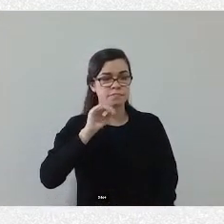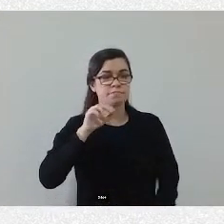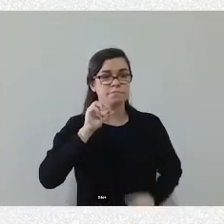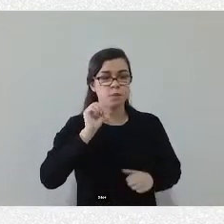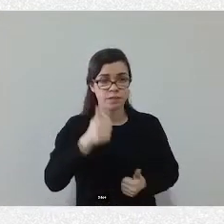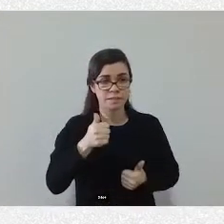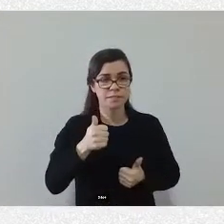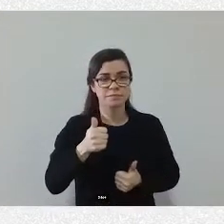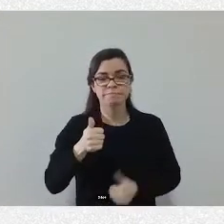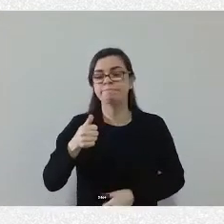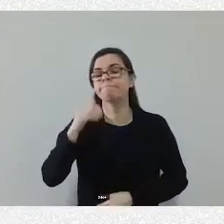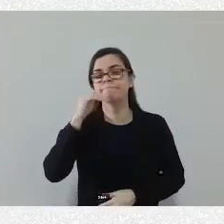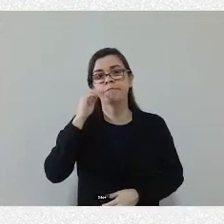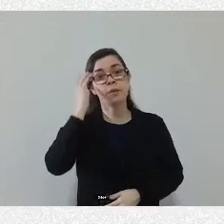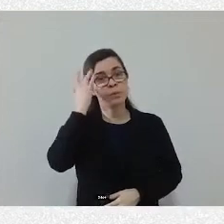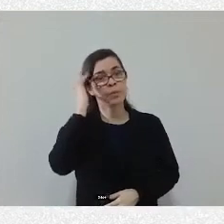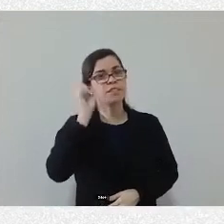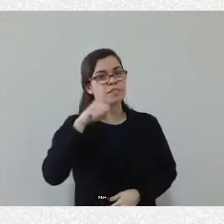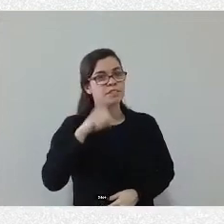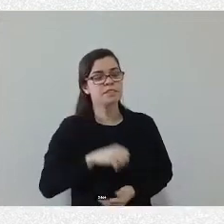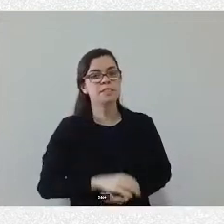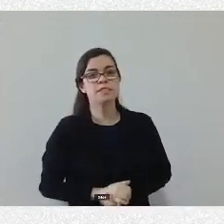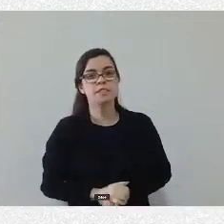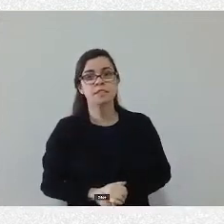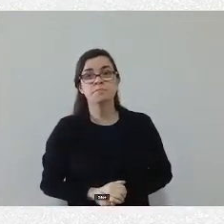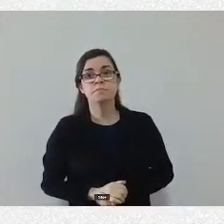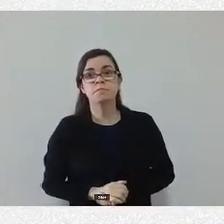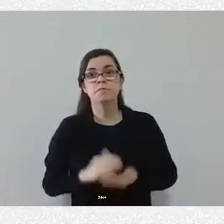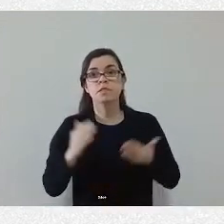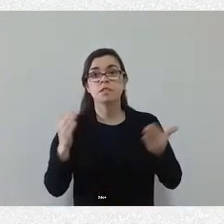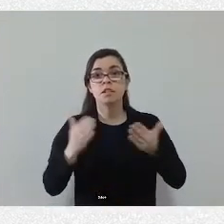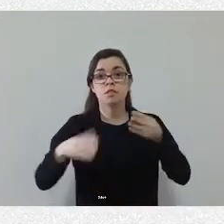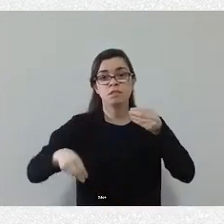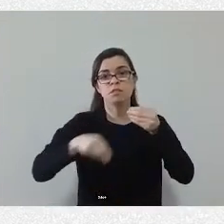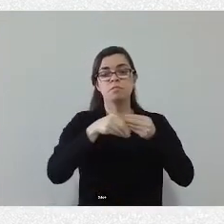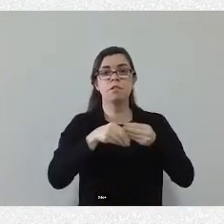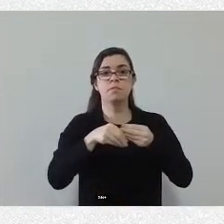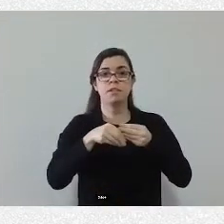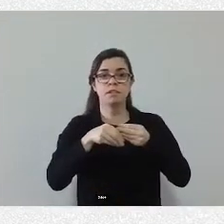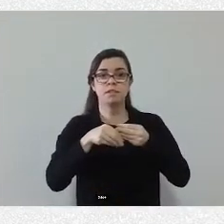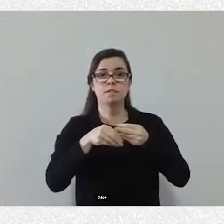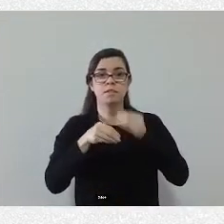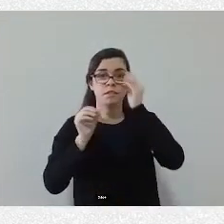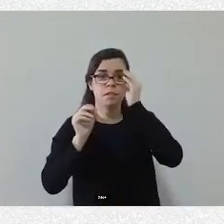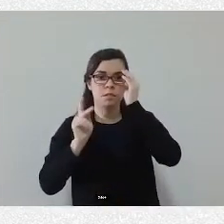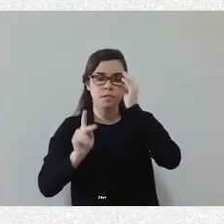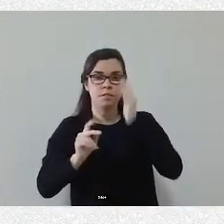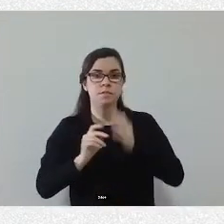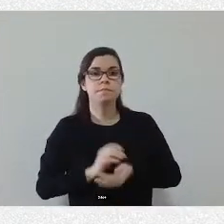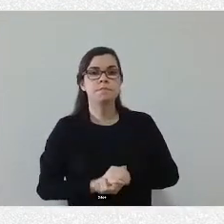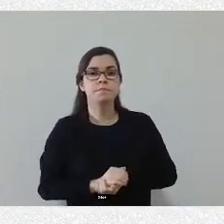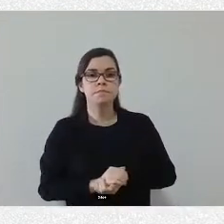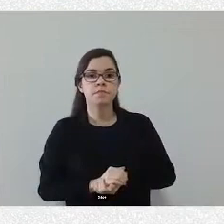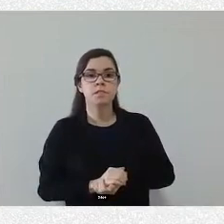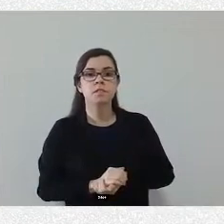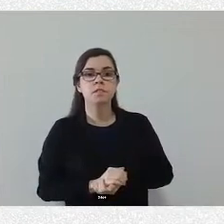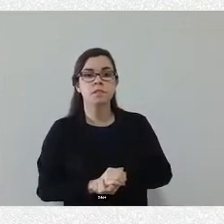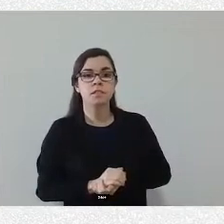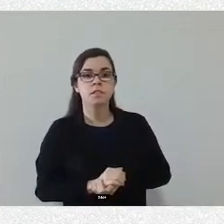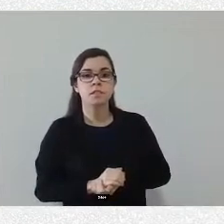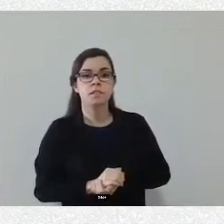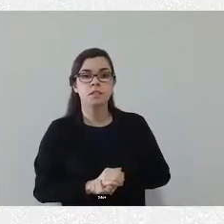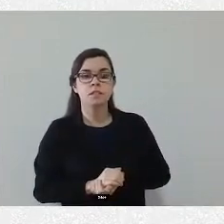Acredito que sim. Então, vamos falar a questão da Evelyn só. Por favor. Porque houve